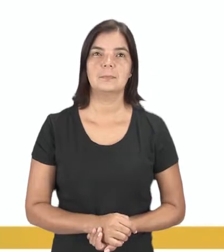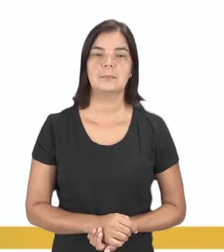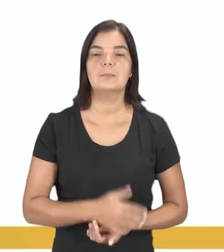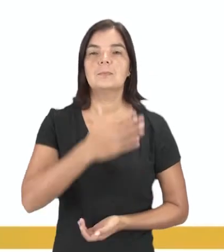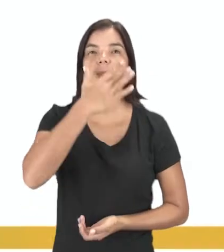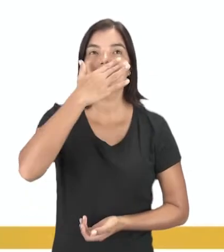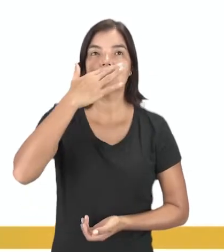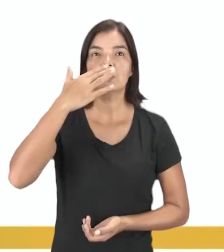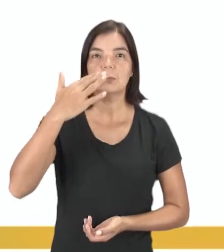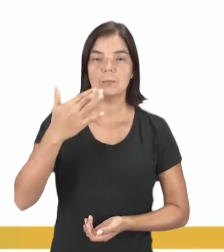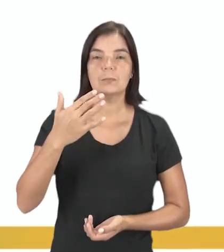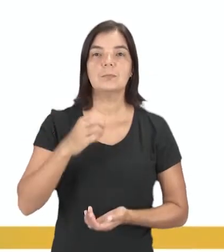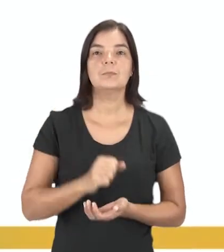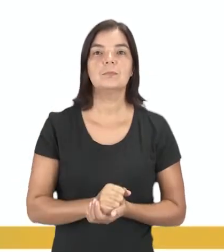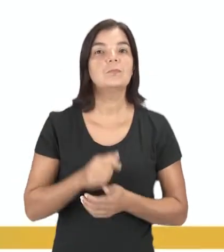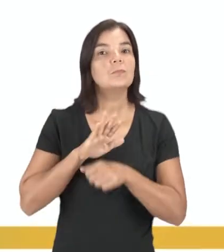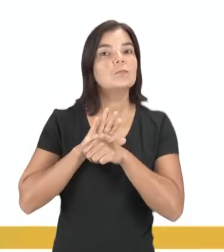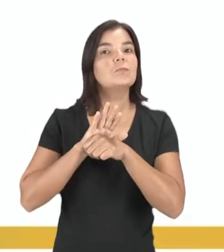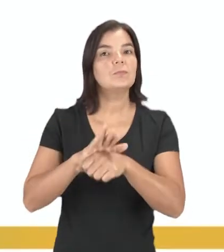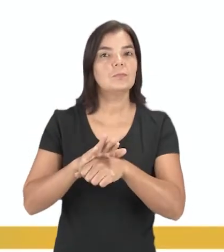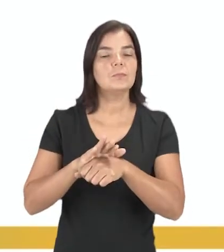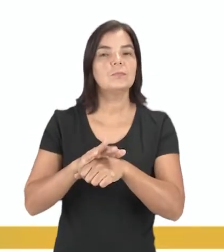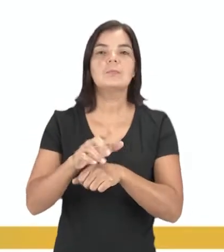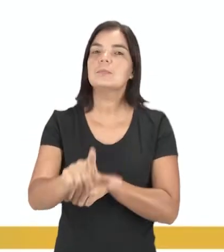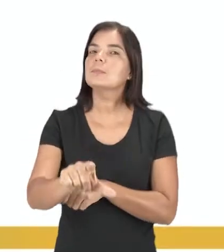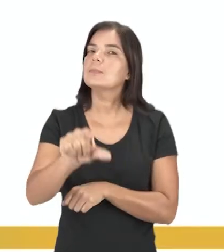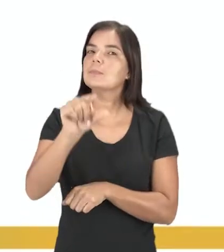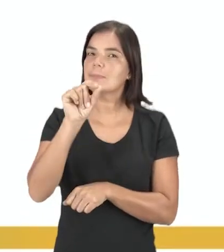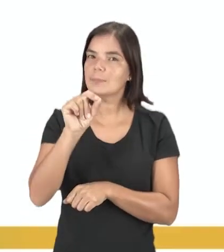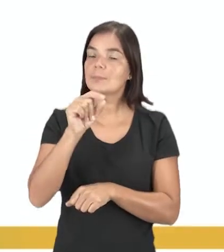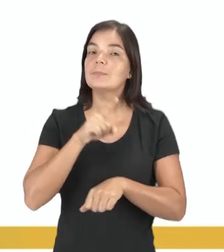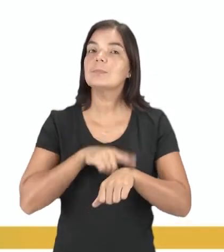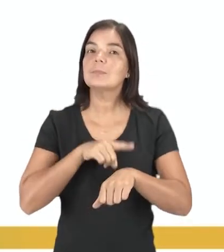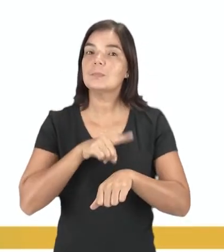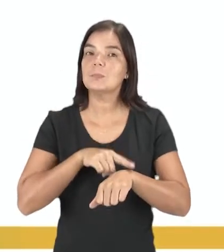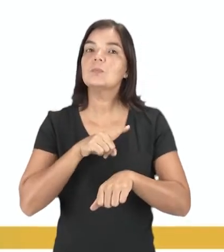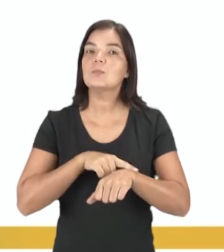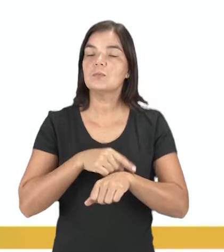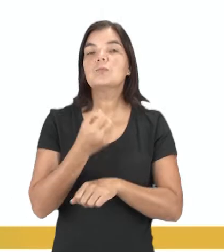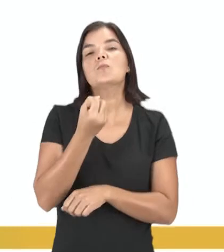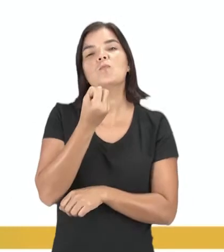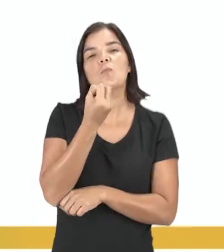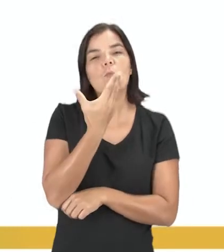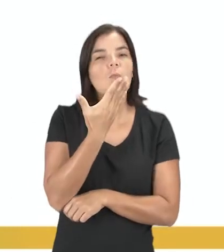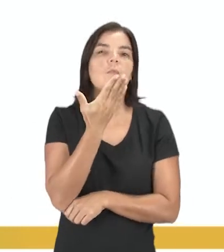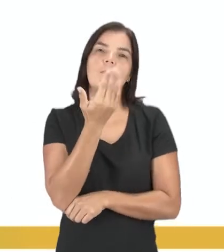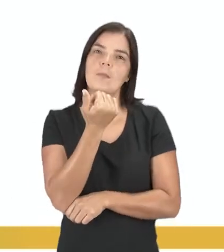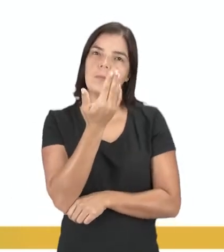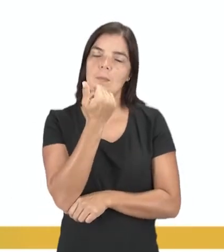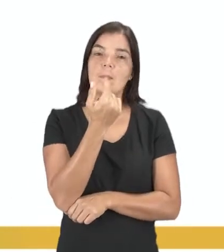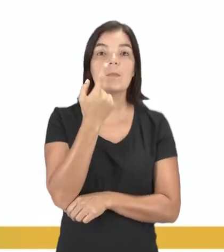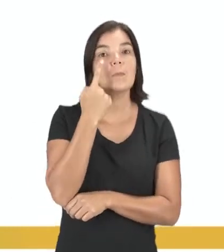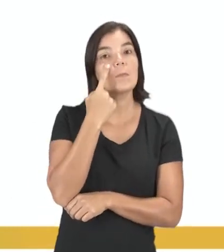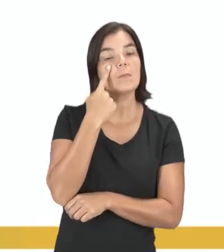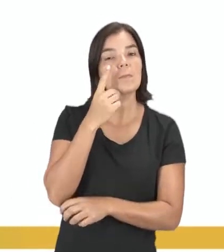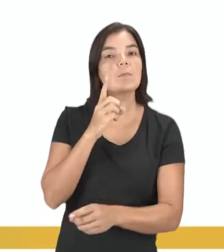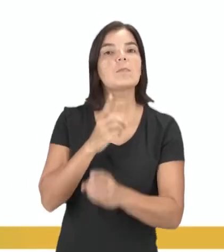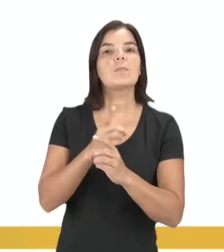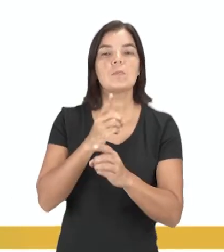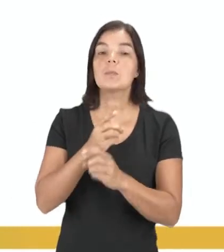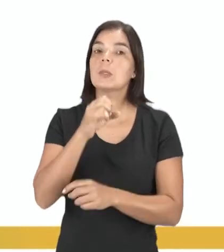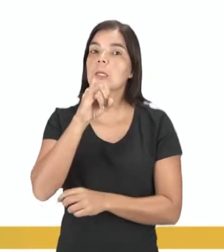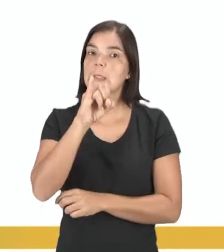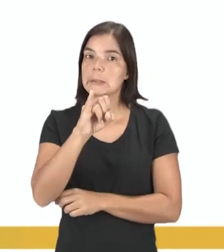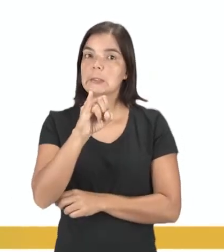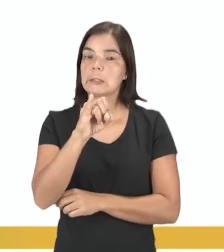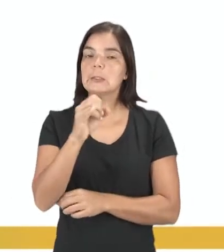O cheiro, ele nos ajuda a escolher, na hora de escolher um bom alimento ou identificar se esse alimento ele